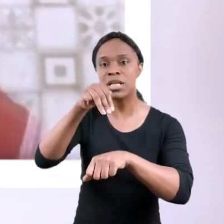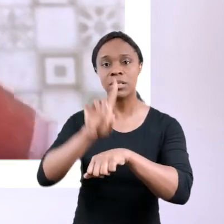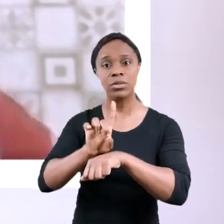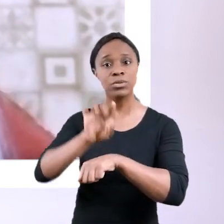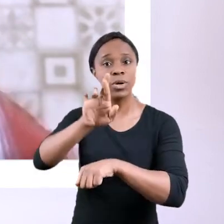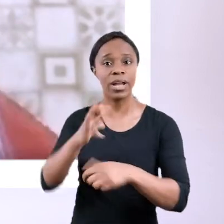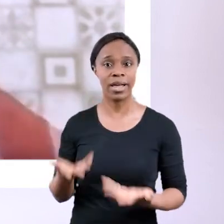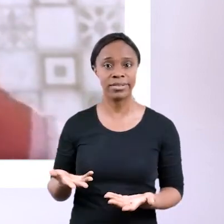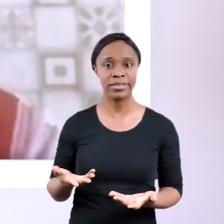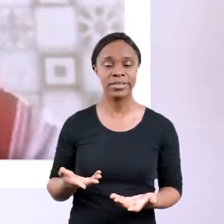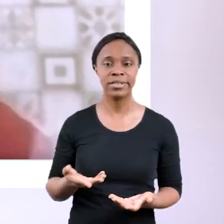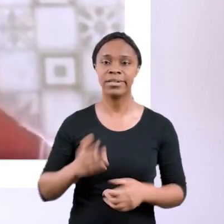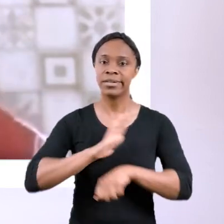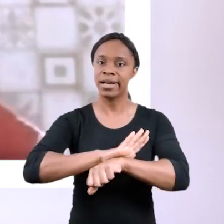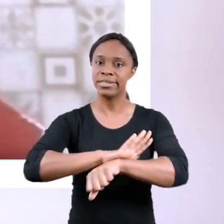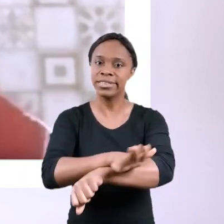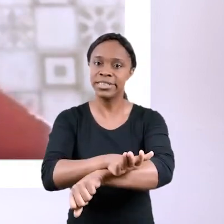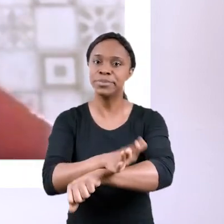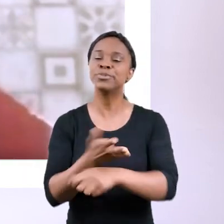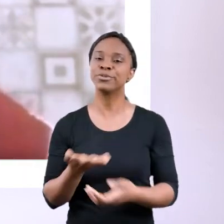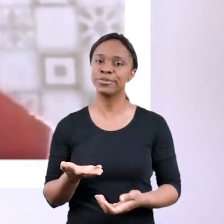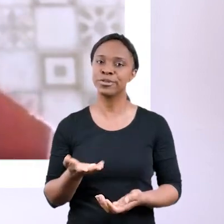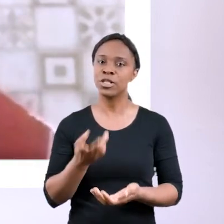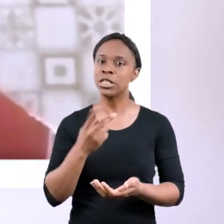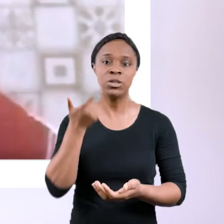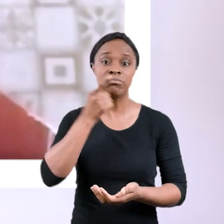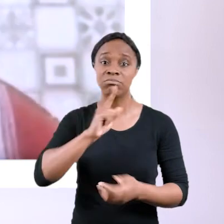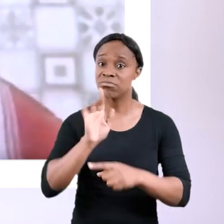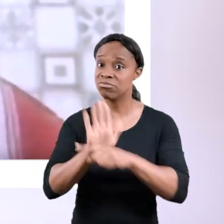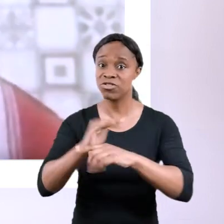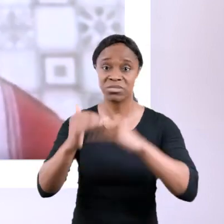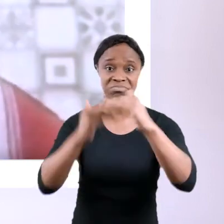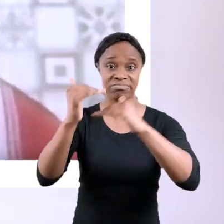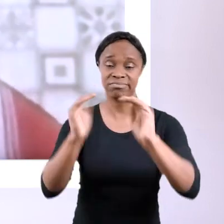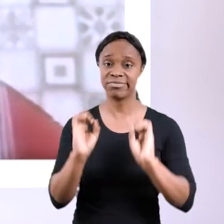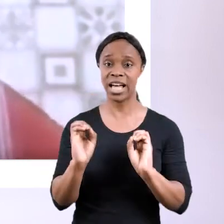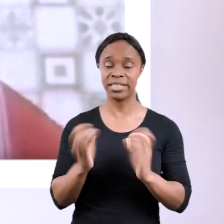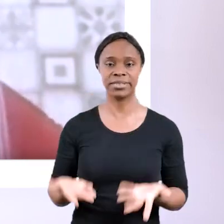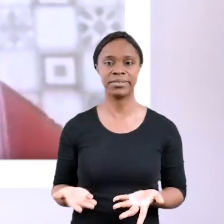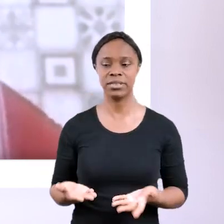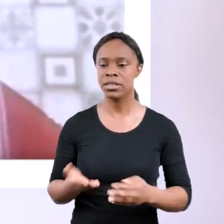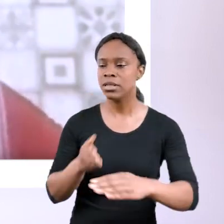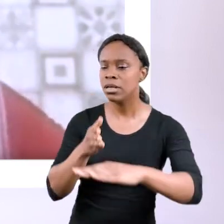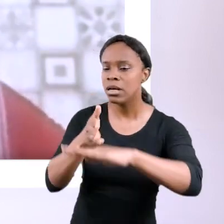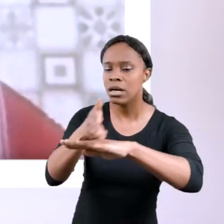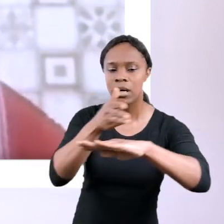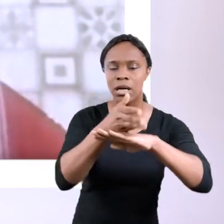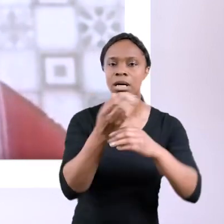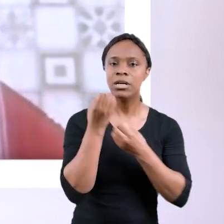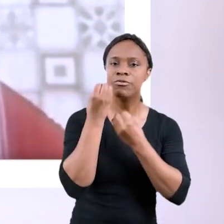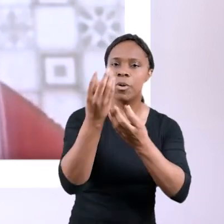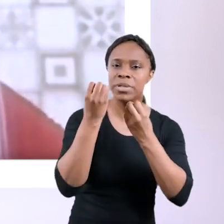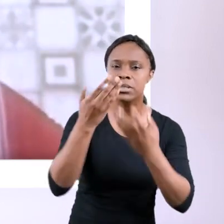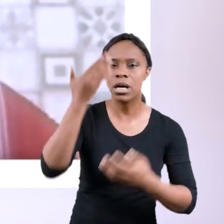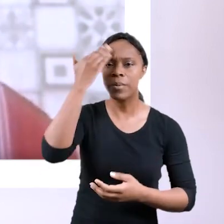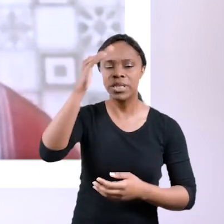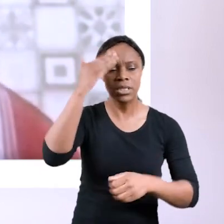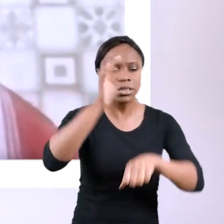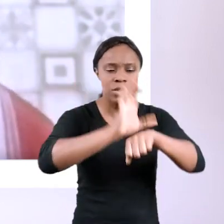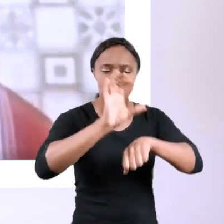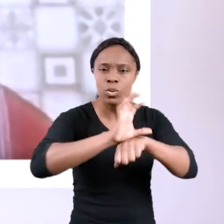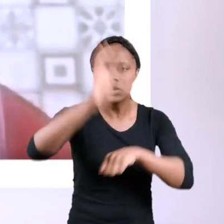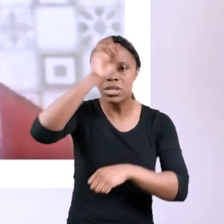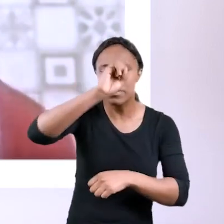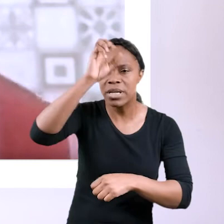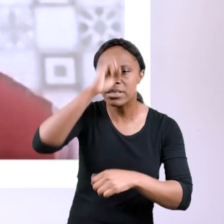pós-doc, o racismo não permite que você avance. O acesso a essas informações, essa qualificação profissional,